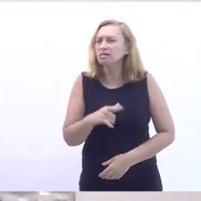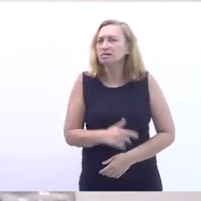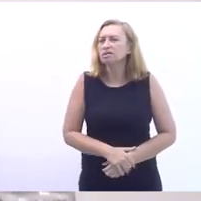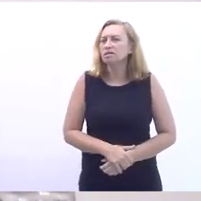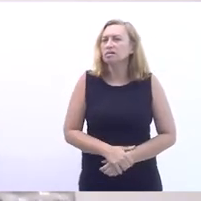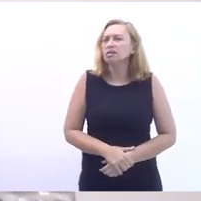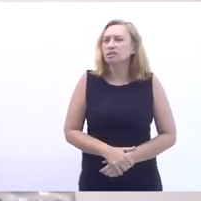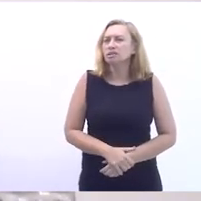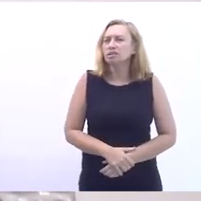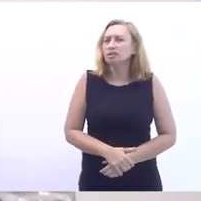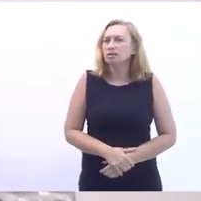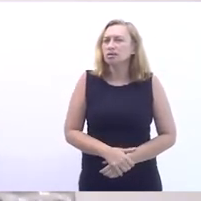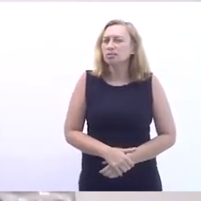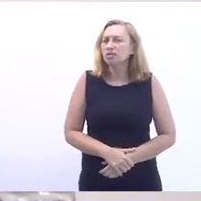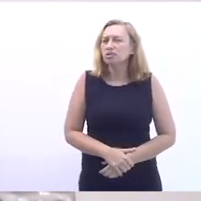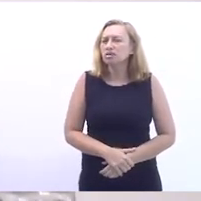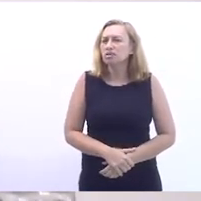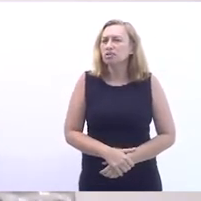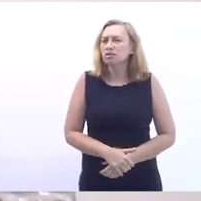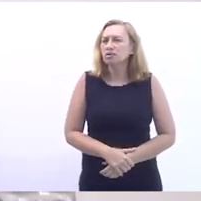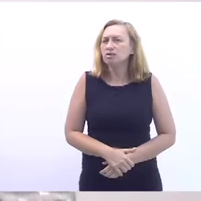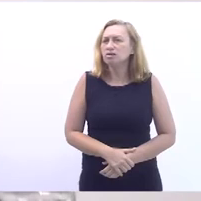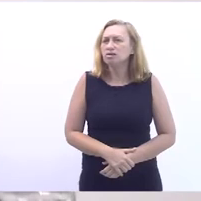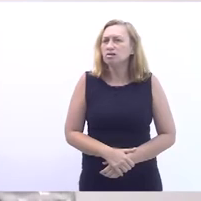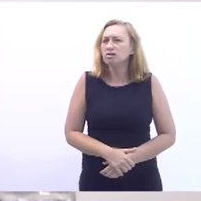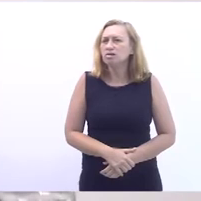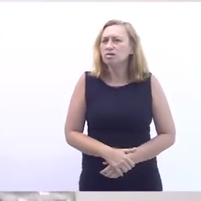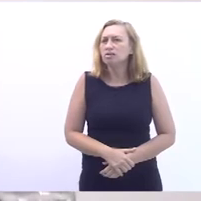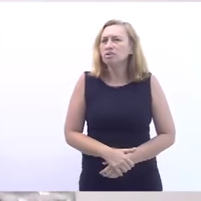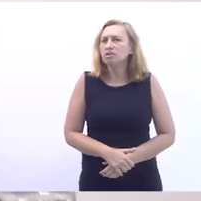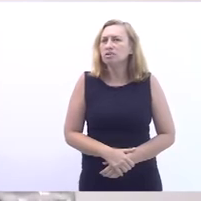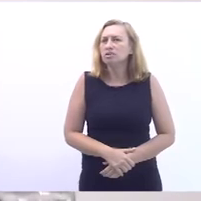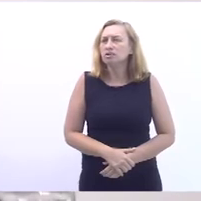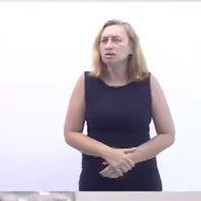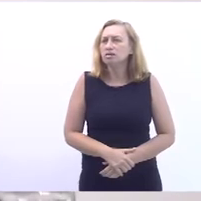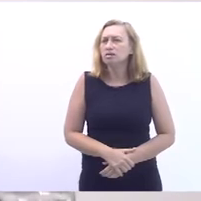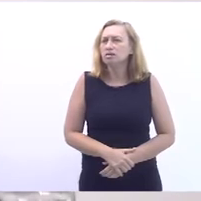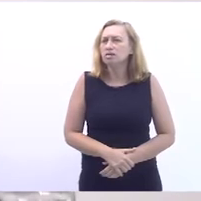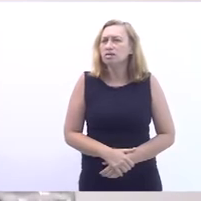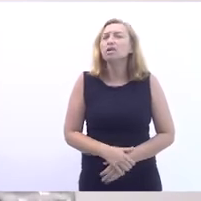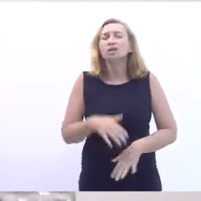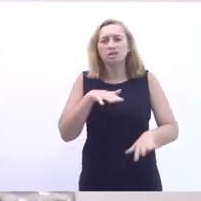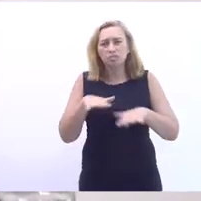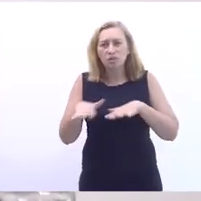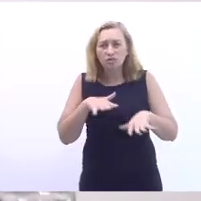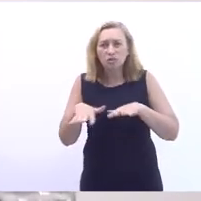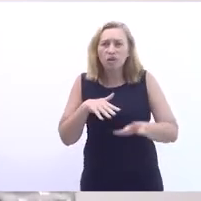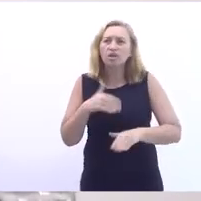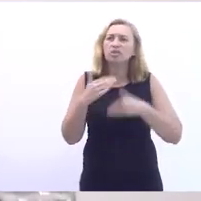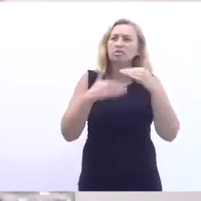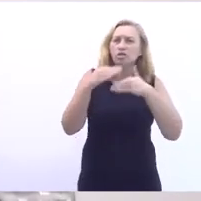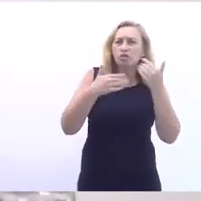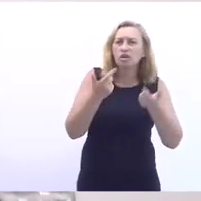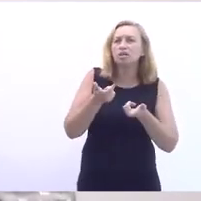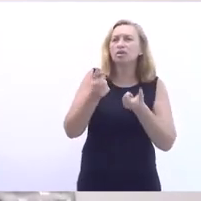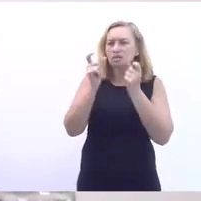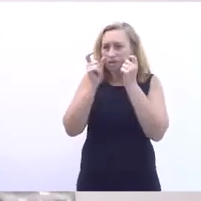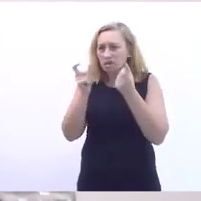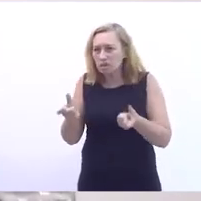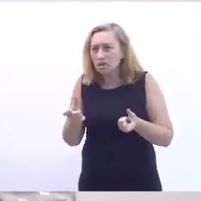anilina que dá para fumar e enfim isso foi gerando esse movimento que cresceu que chama a atenção